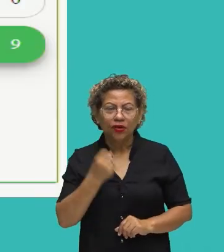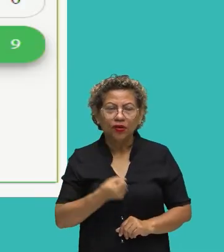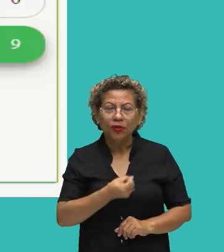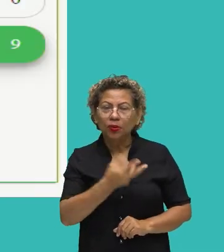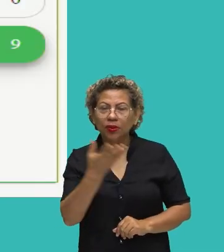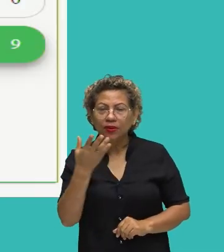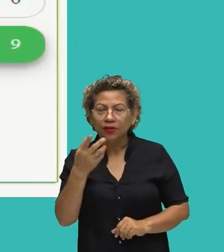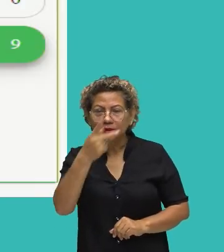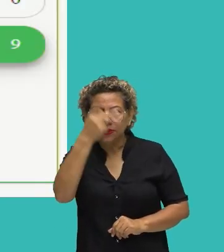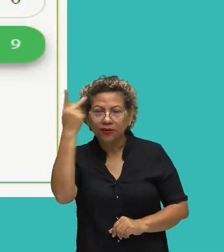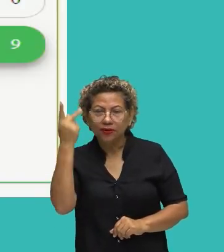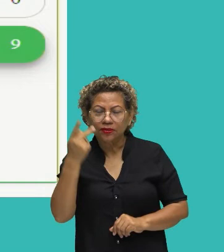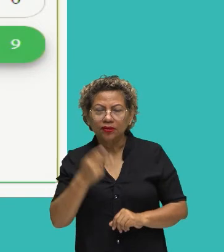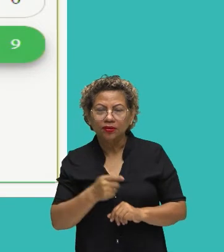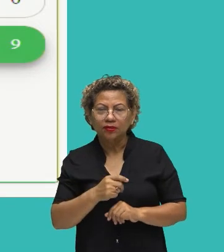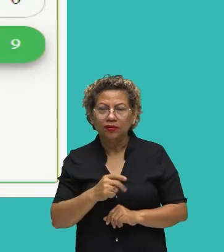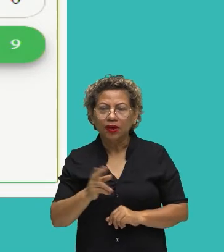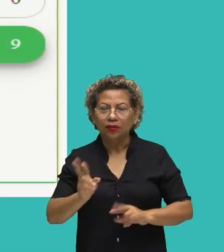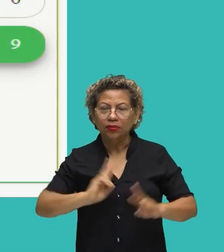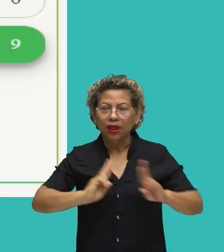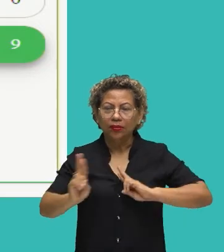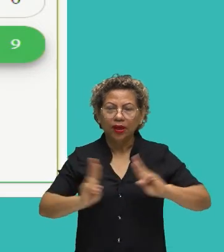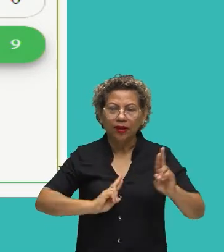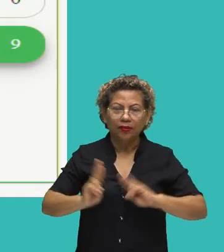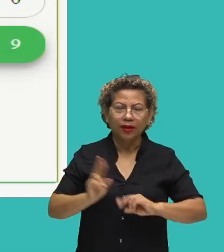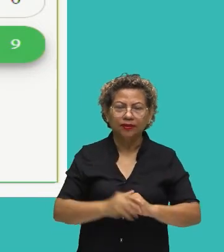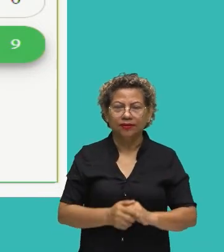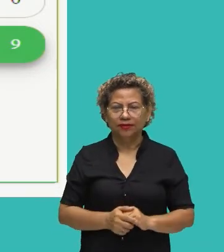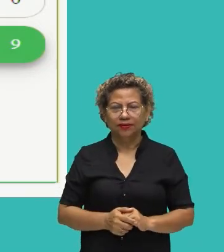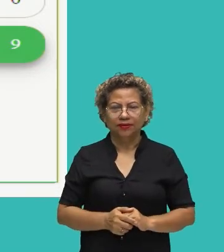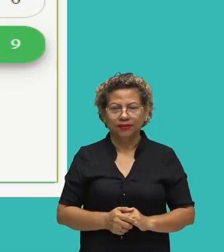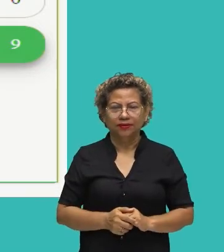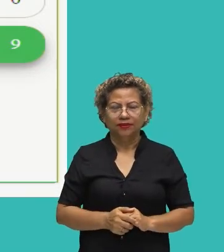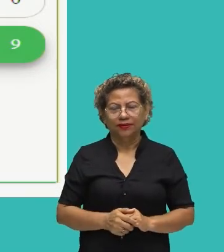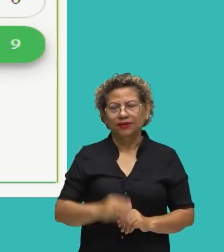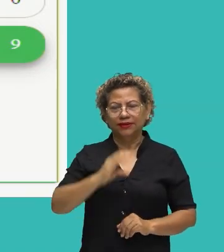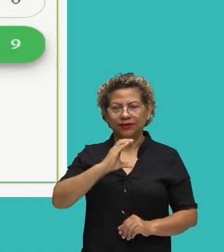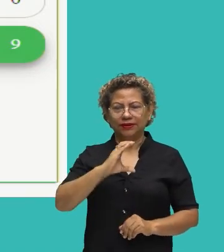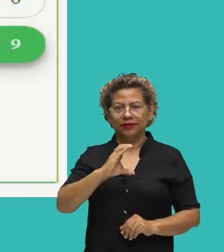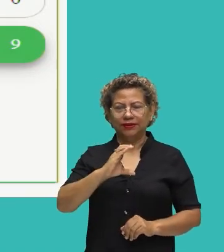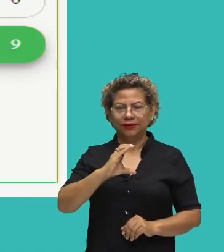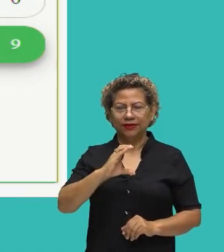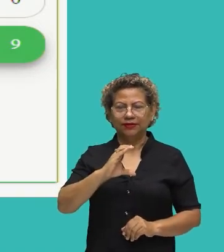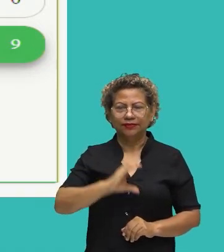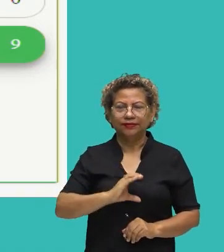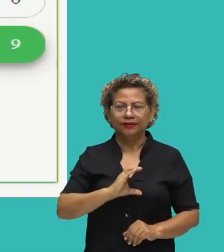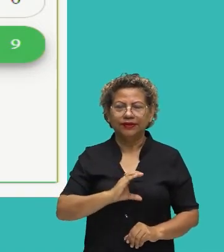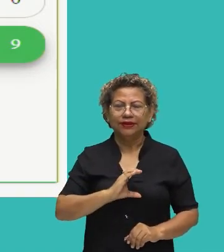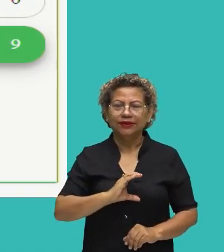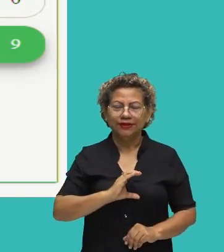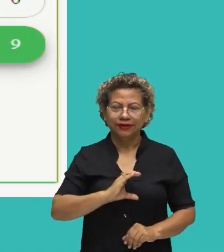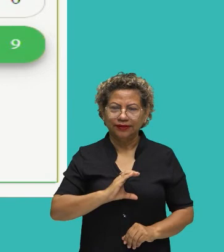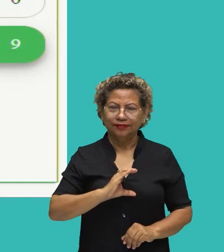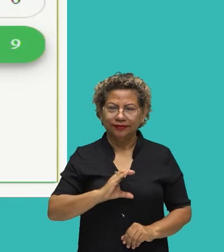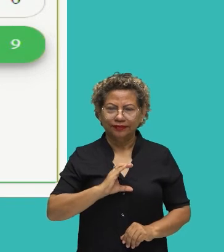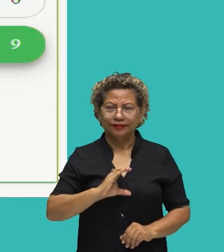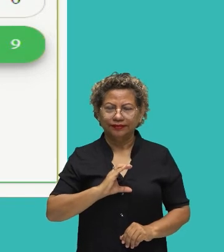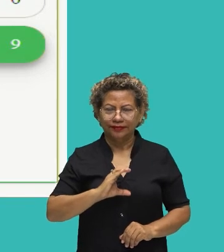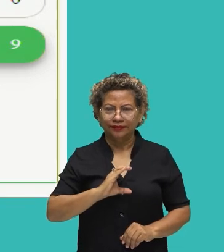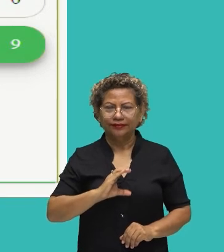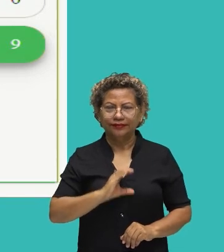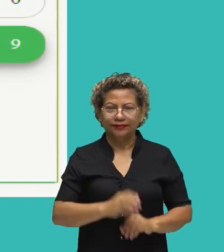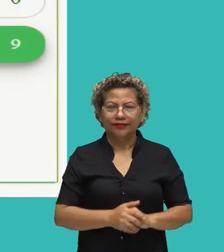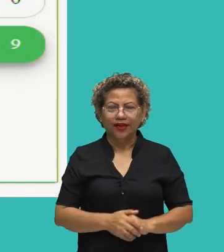que respondeu, acorda, né? E trabalha, não consigo visualizar daqui, porque tá bem pequenininho. Mas temos algumas pessoas